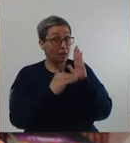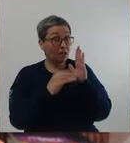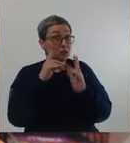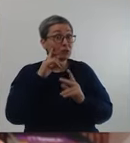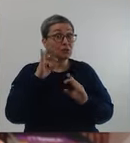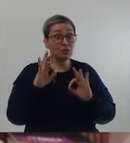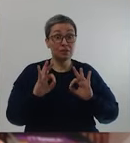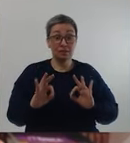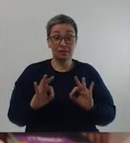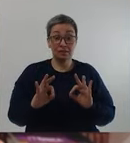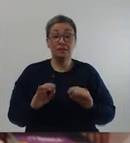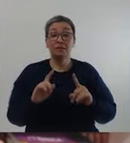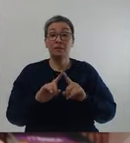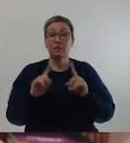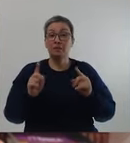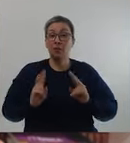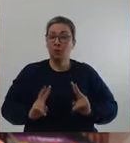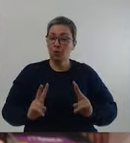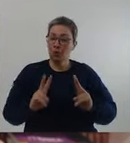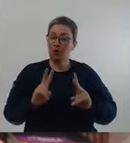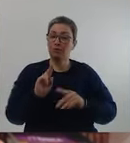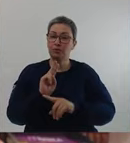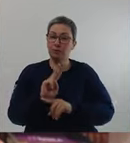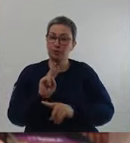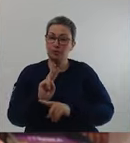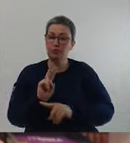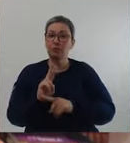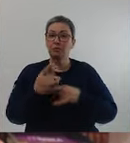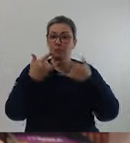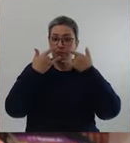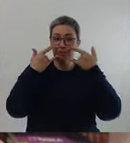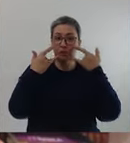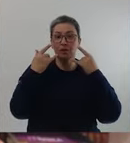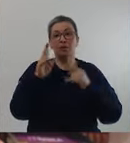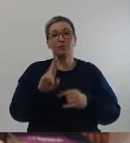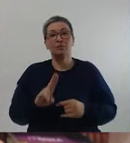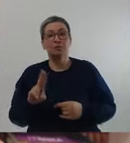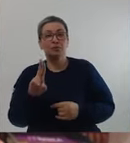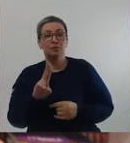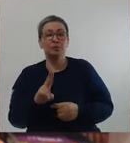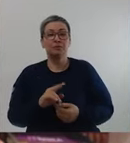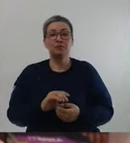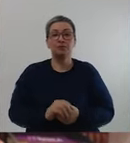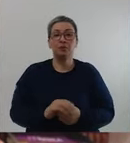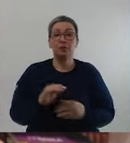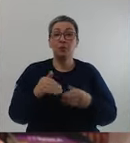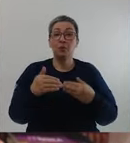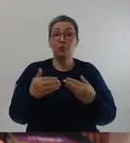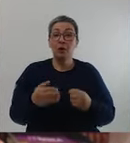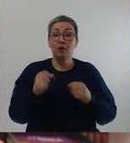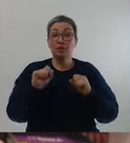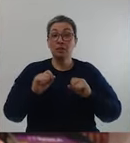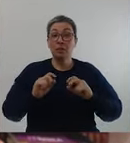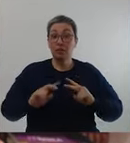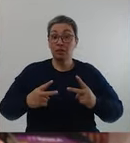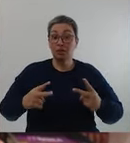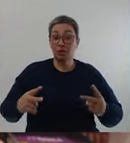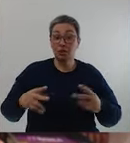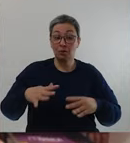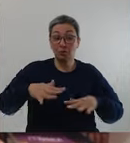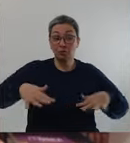das vacinas, tá? Continuem se cuidando, usando máscara, né? Quando você tiver que